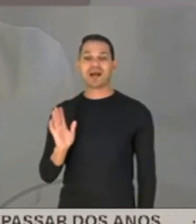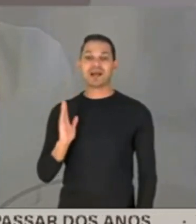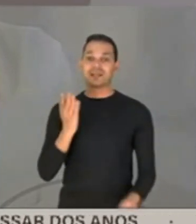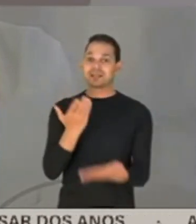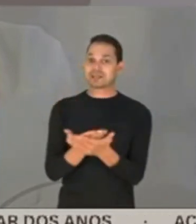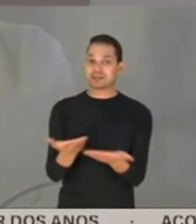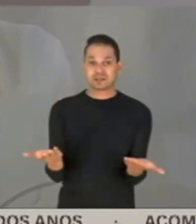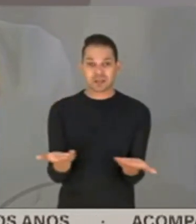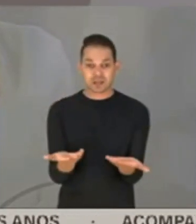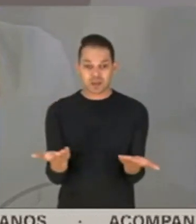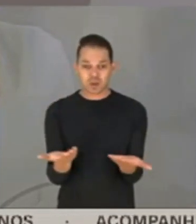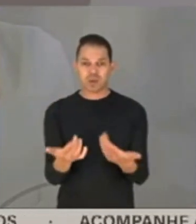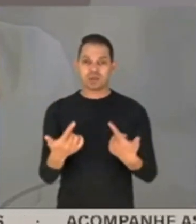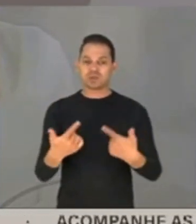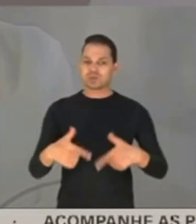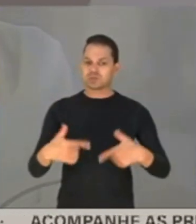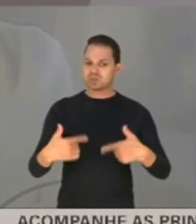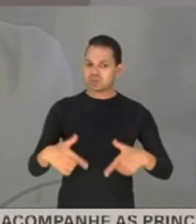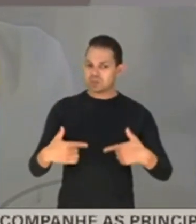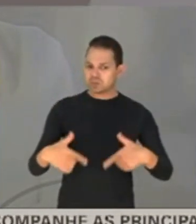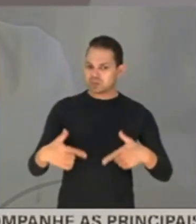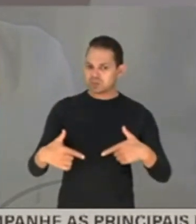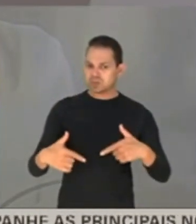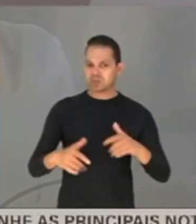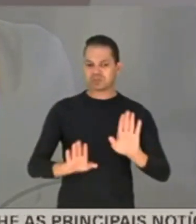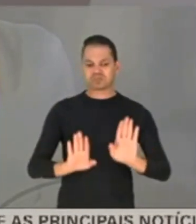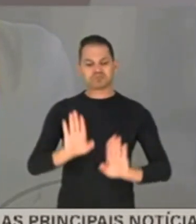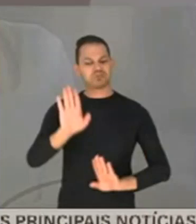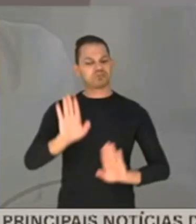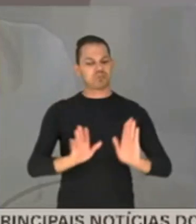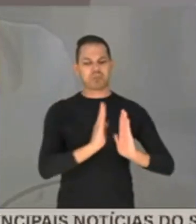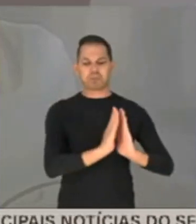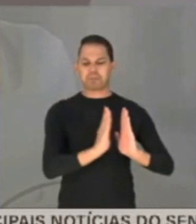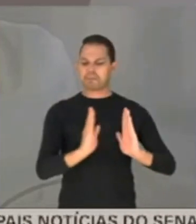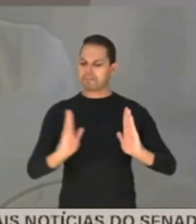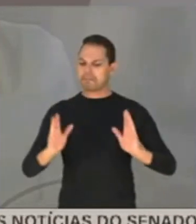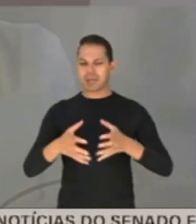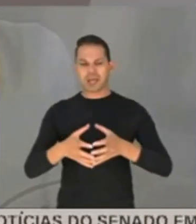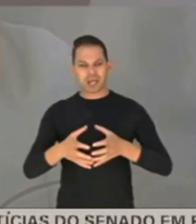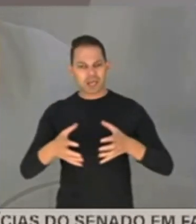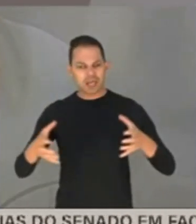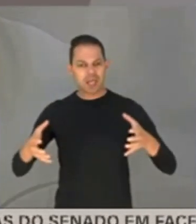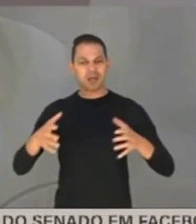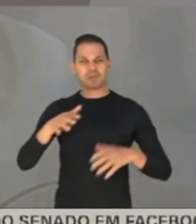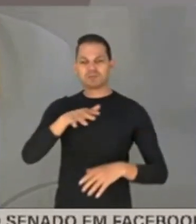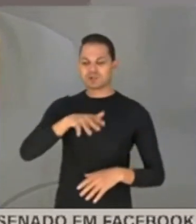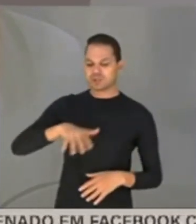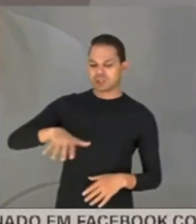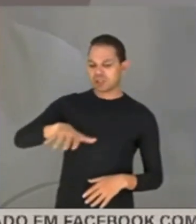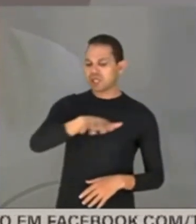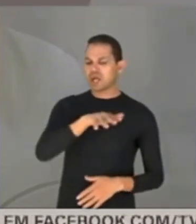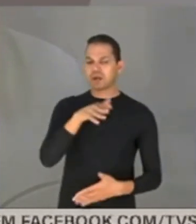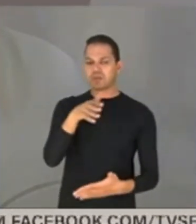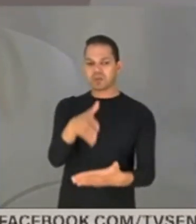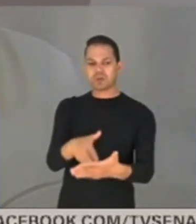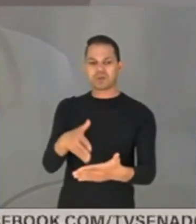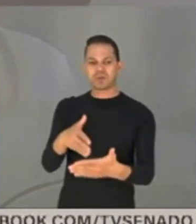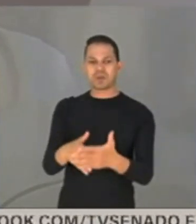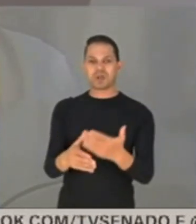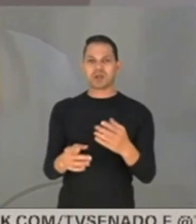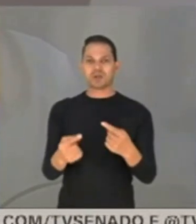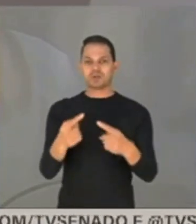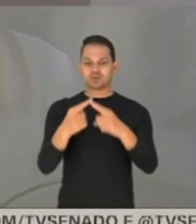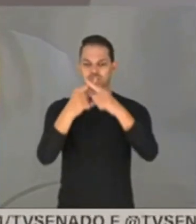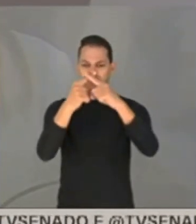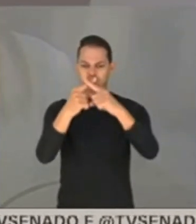hoje prestando serviço, isso com processo licitatório amplo, geral e restrito, competindo com todas